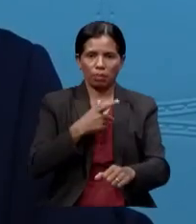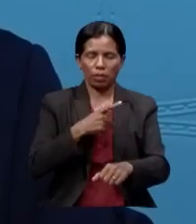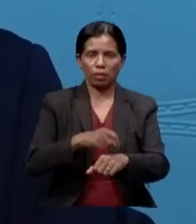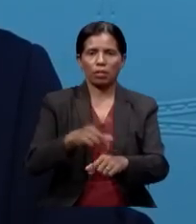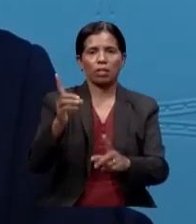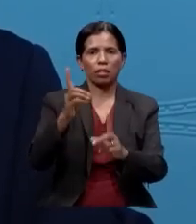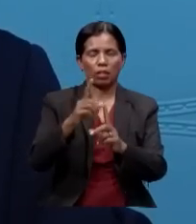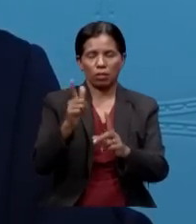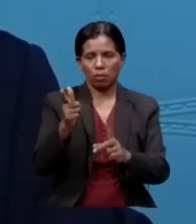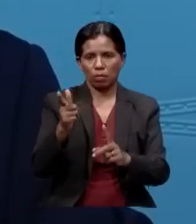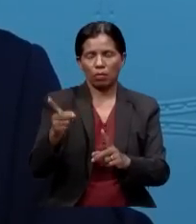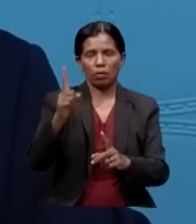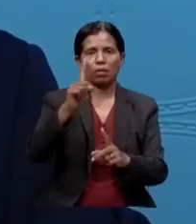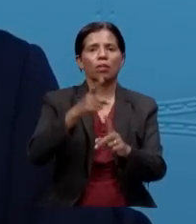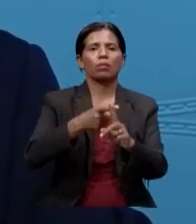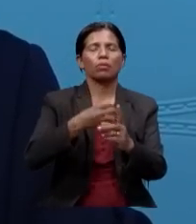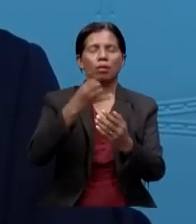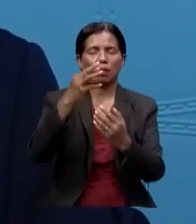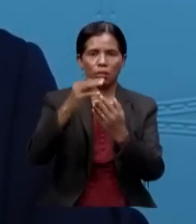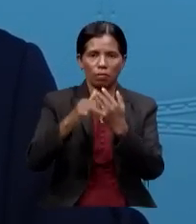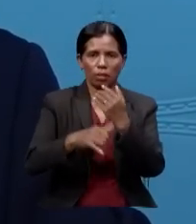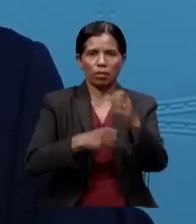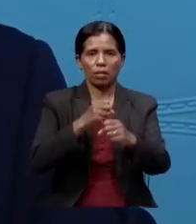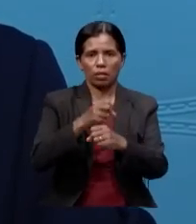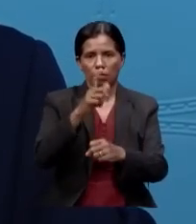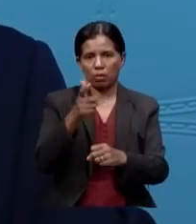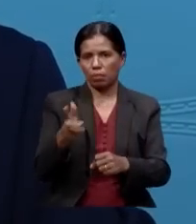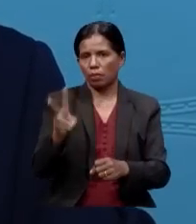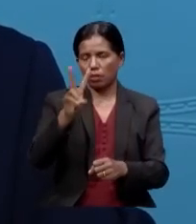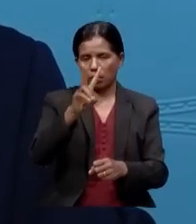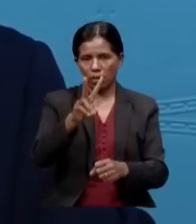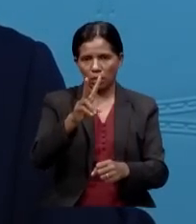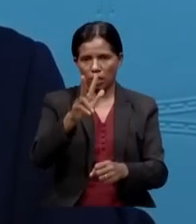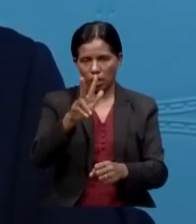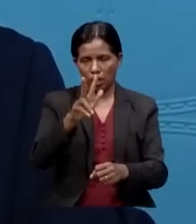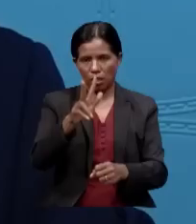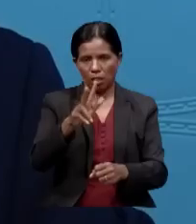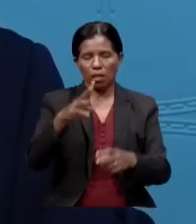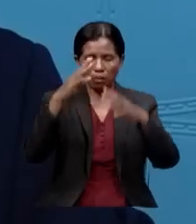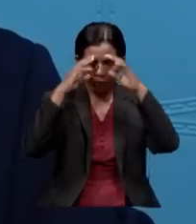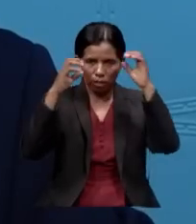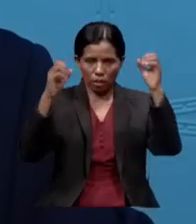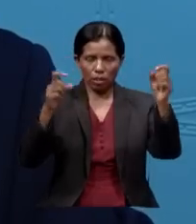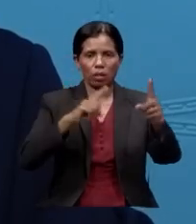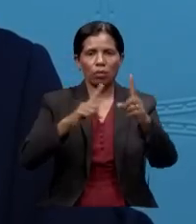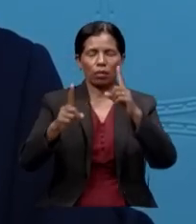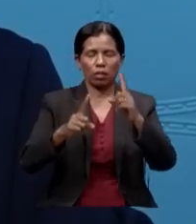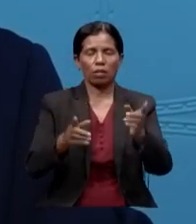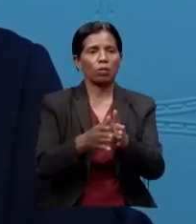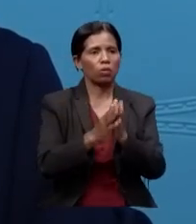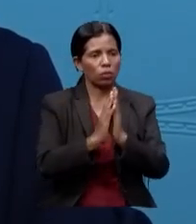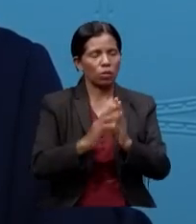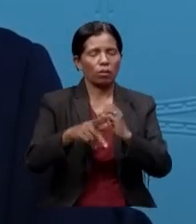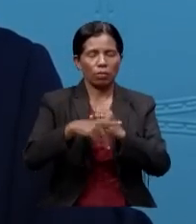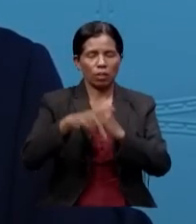Ruanulo Recinheira Fulan Maio Tinan Rihon Rua Ruanulo Recintolo, presidente da República coalia no consulta o partido